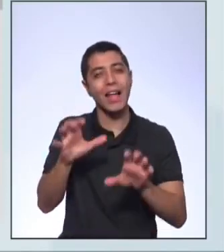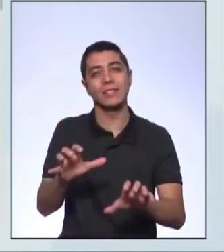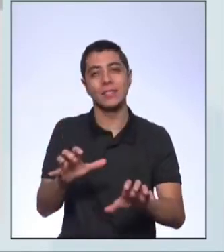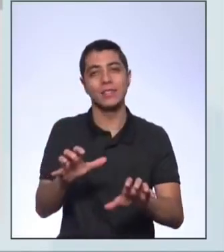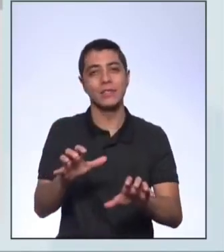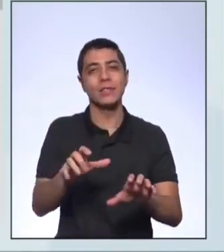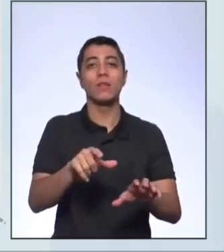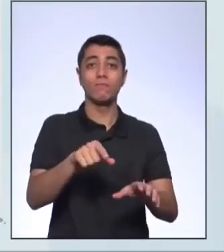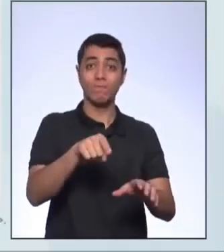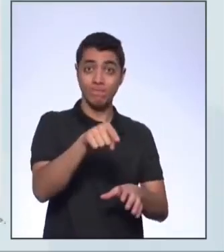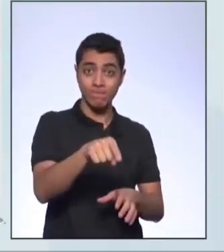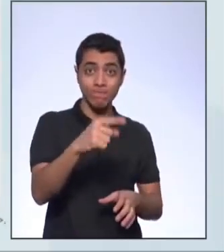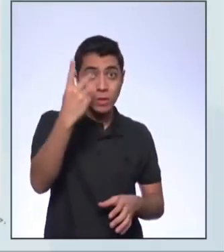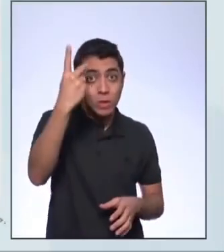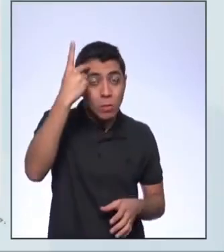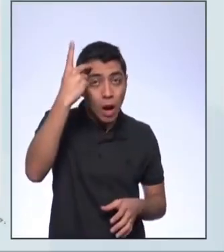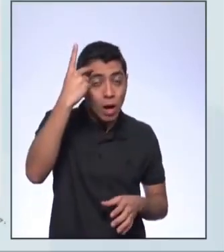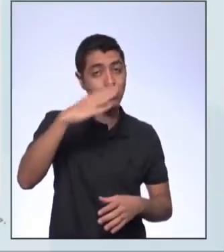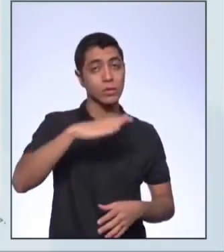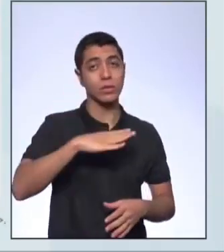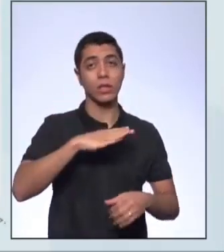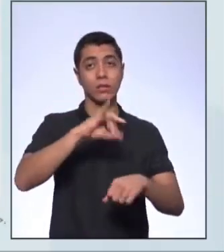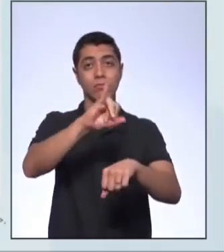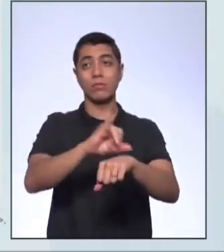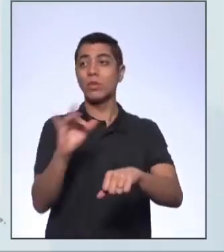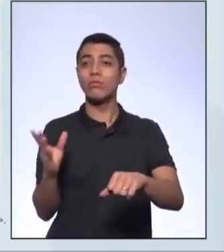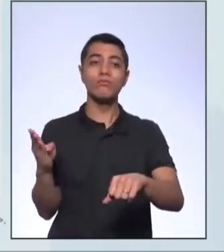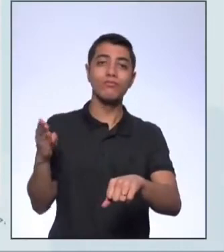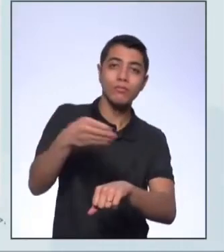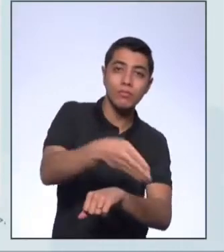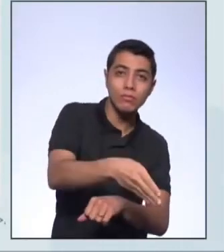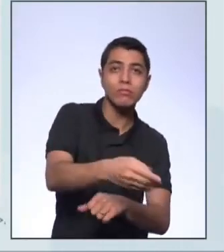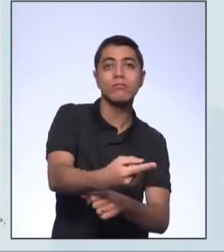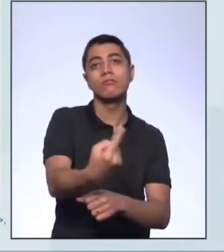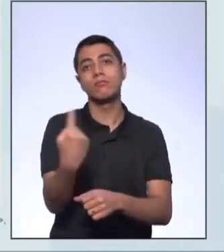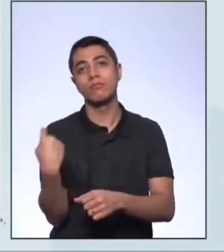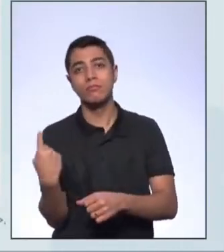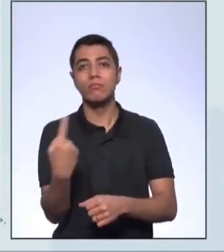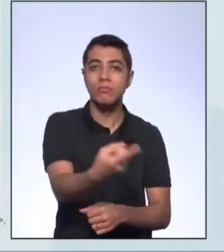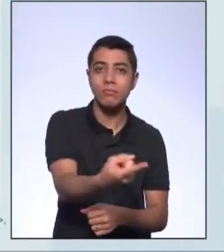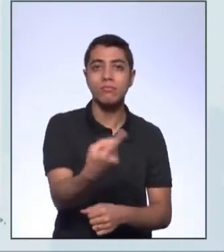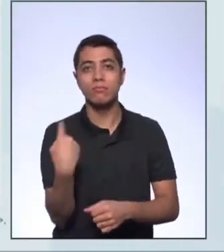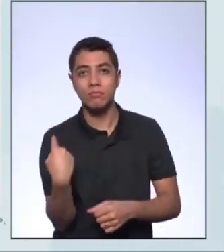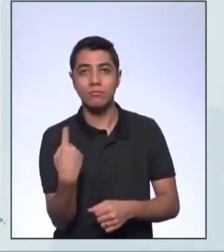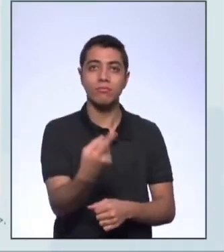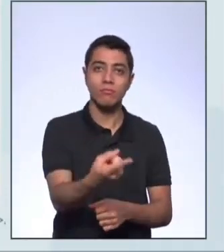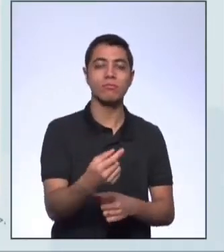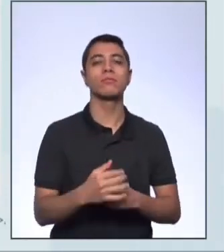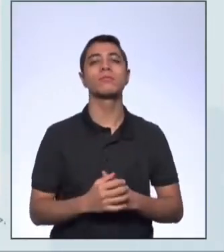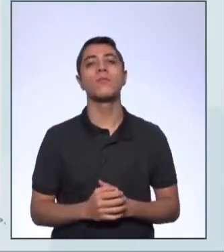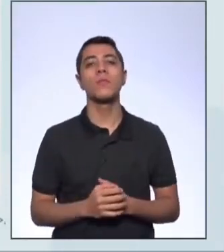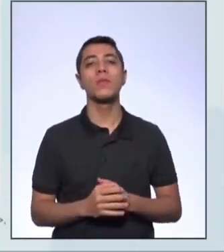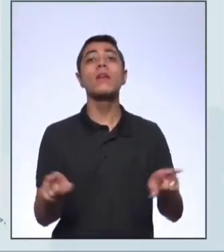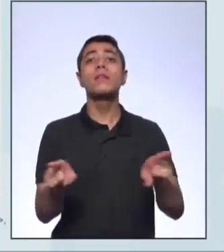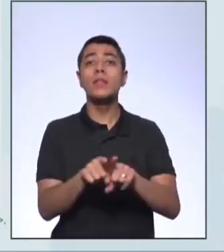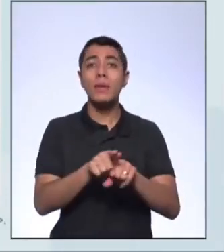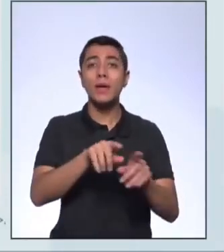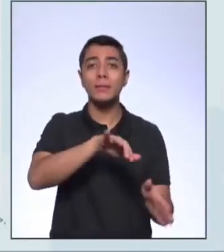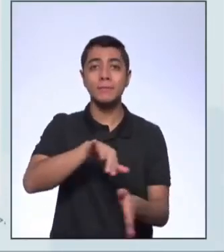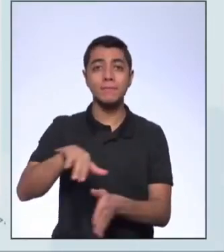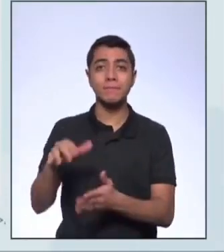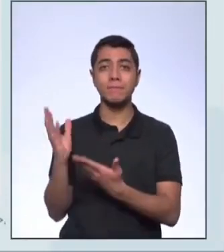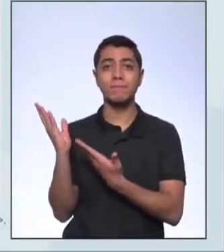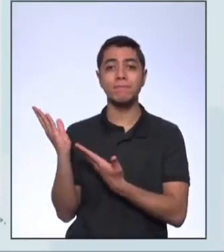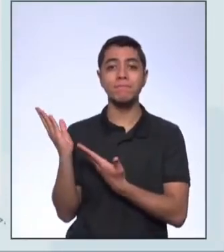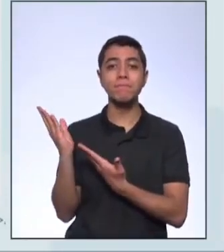mapa a seguinte a gente vai ver aí a regiões do Estado do Rio de Janeiro que também uma outra grande metrópole na Então